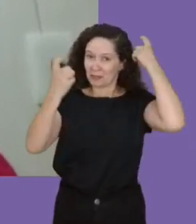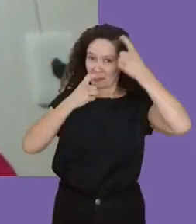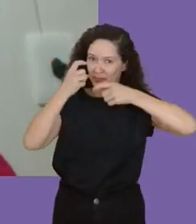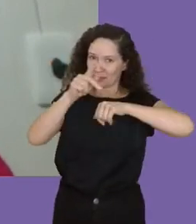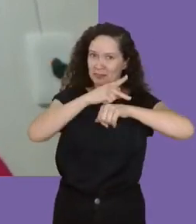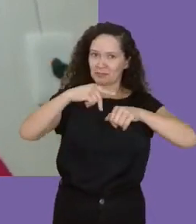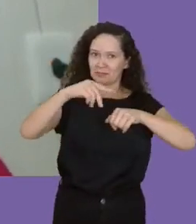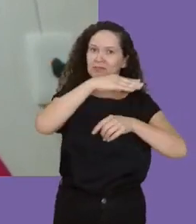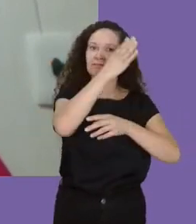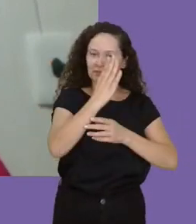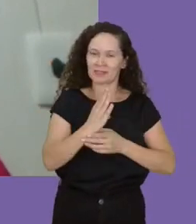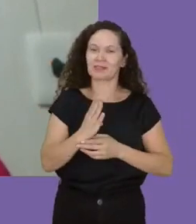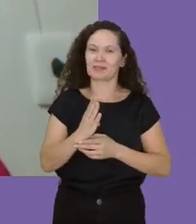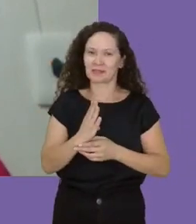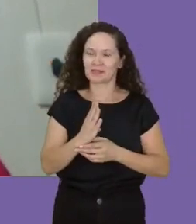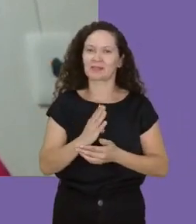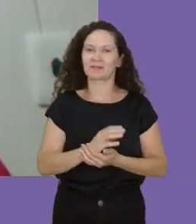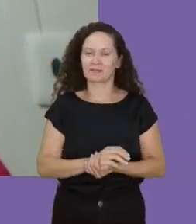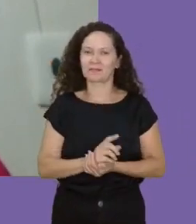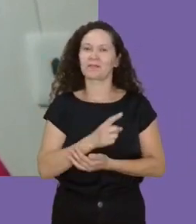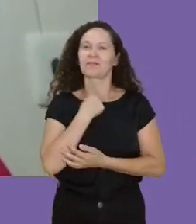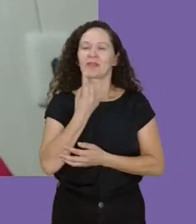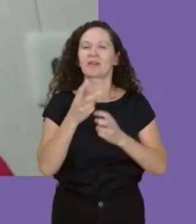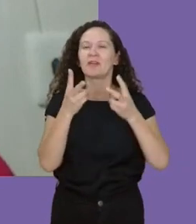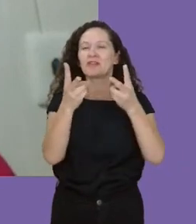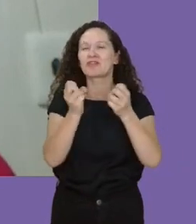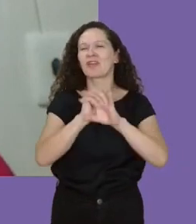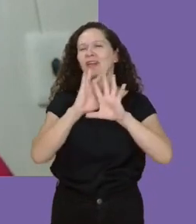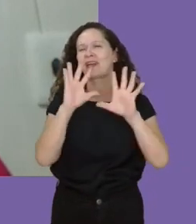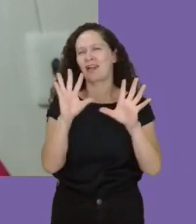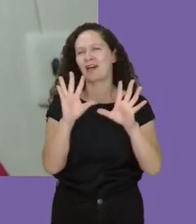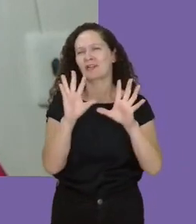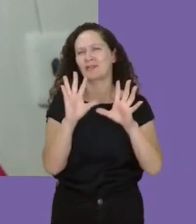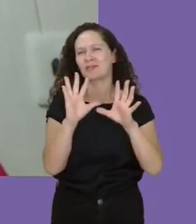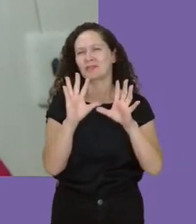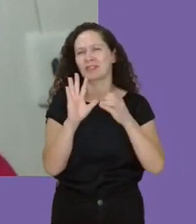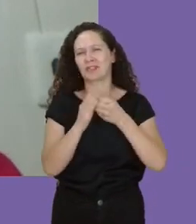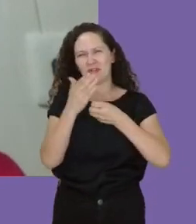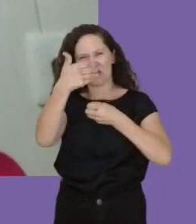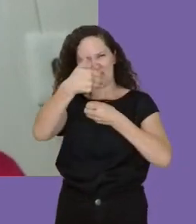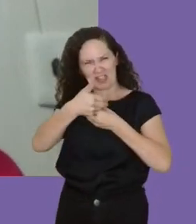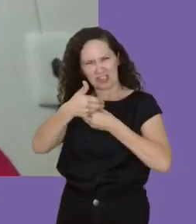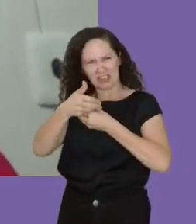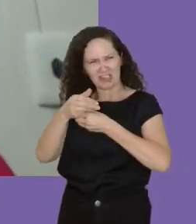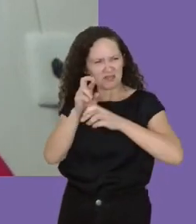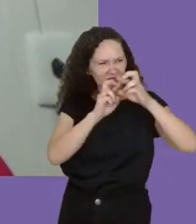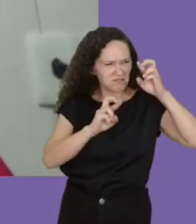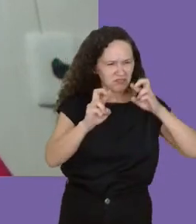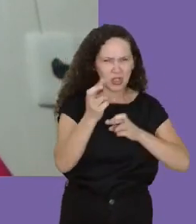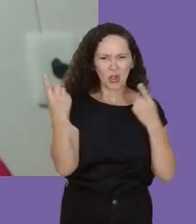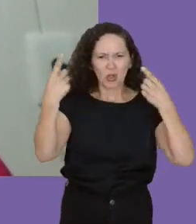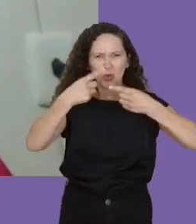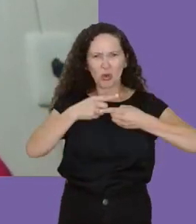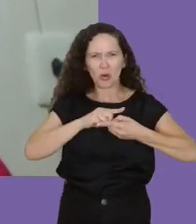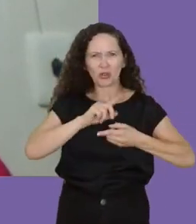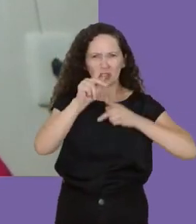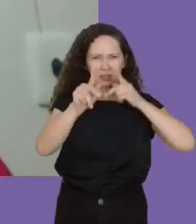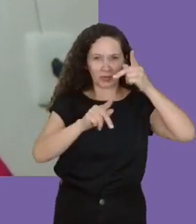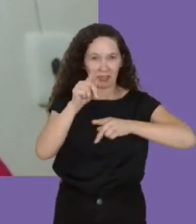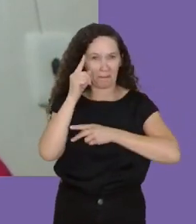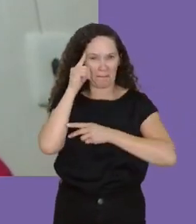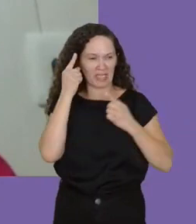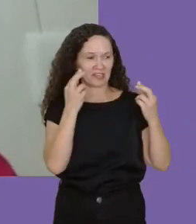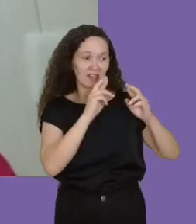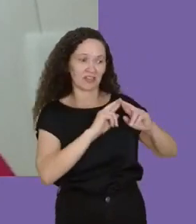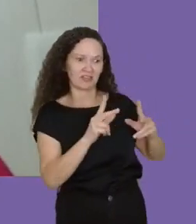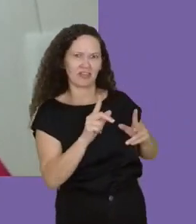nosso país, né? A gente vê explicitamente o fascismo, a perseguição, né, a quem pensa contrário, a